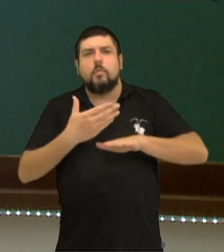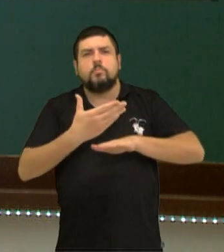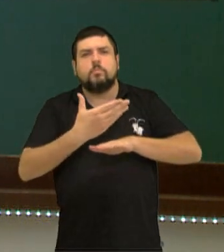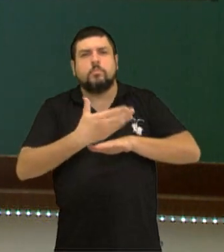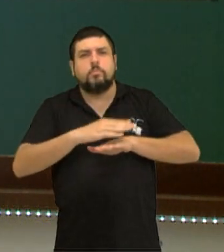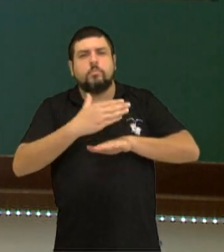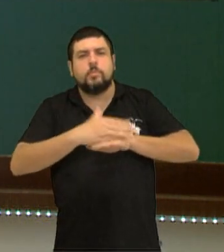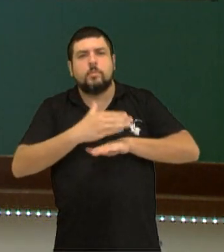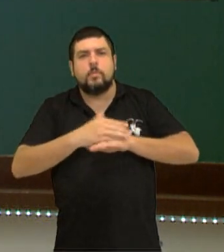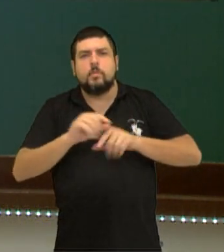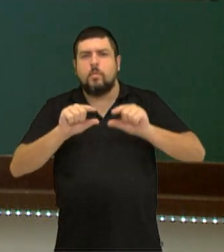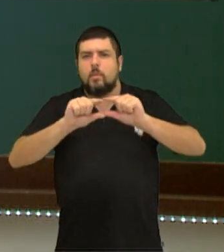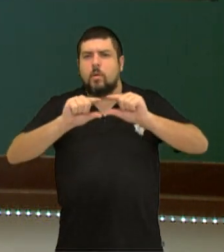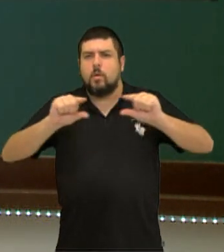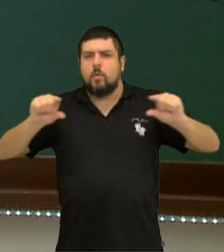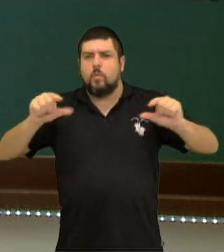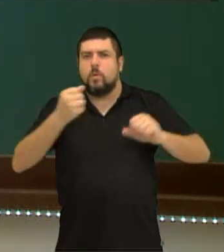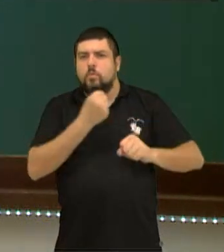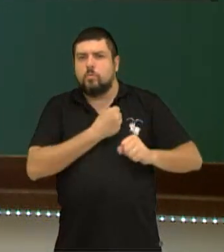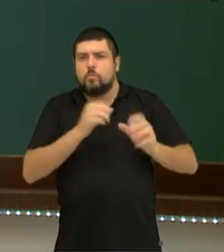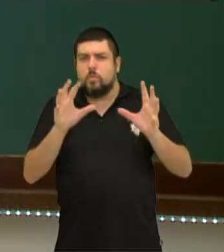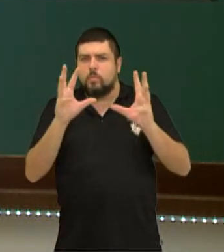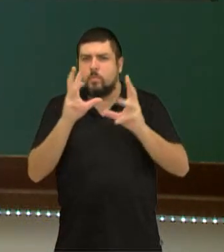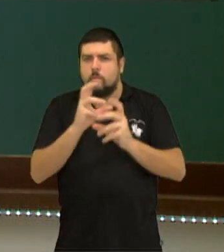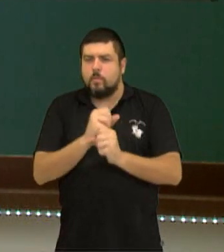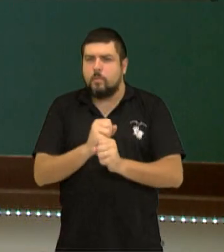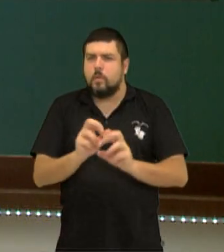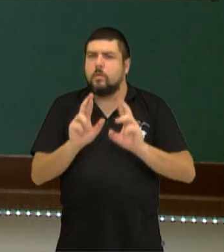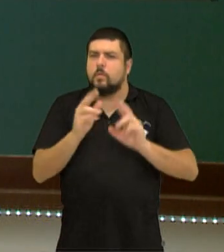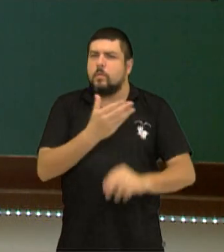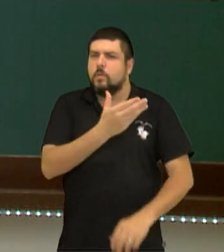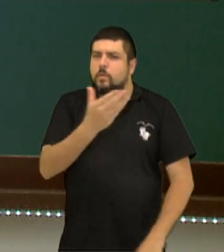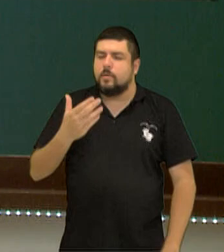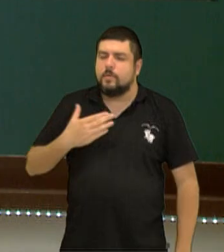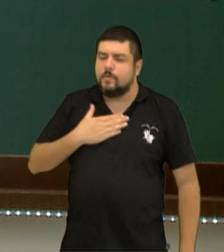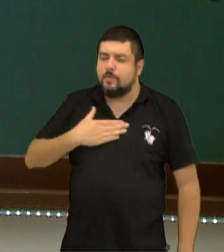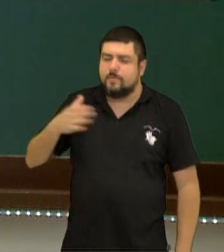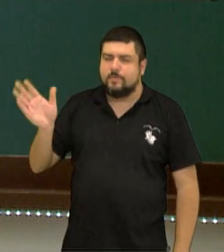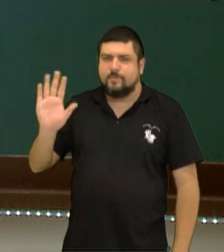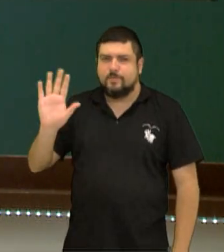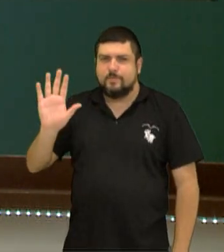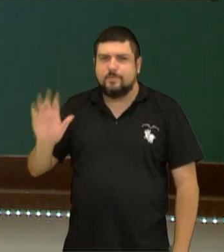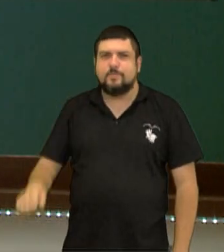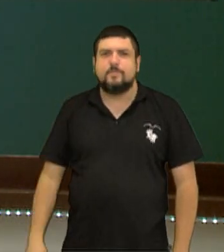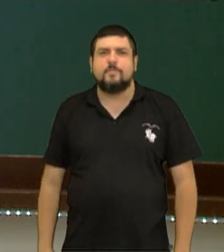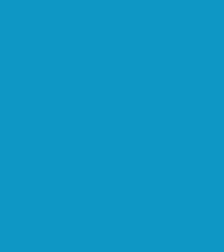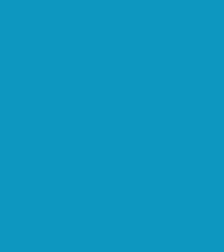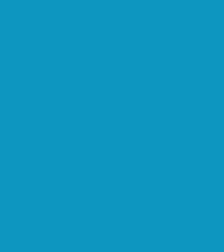expressões numéricas. Eu espero que vocês tenham gostado e até breve!